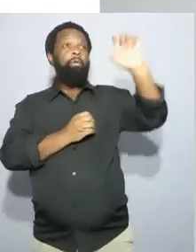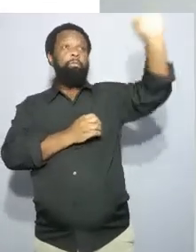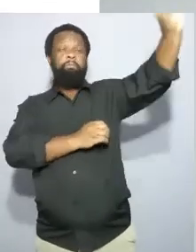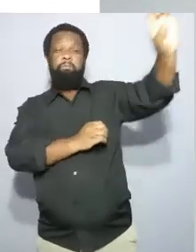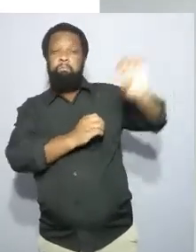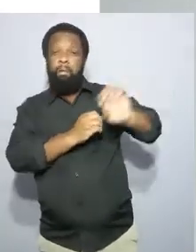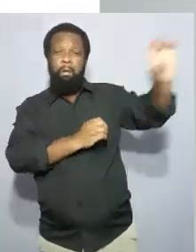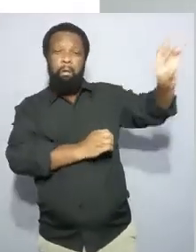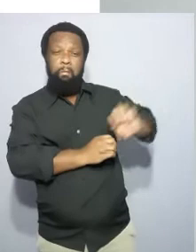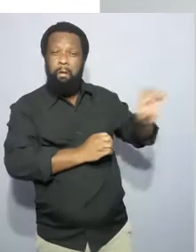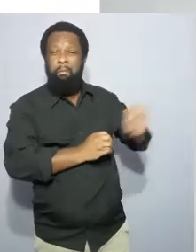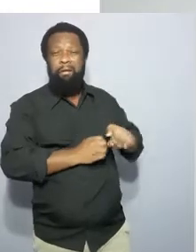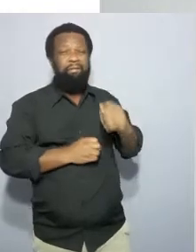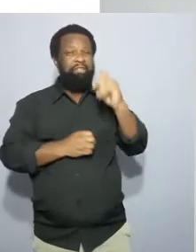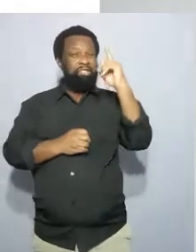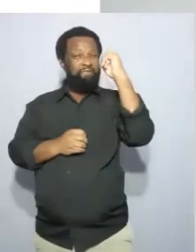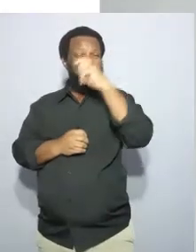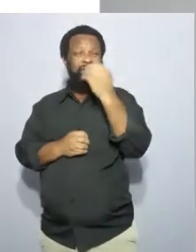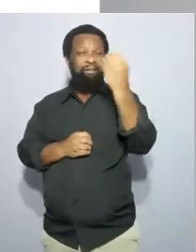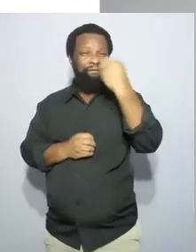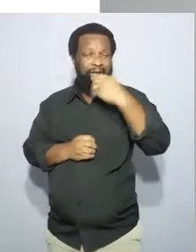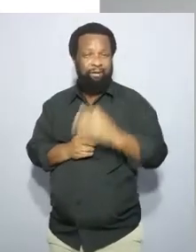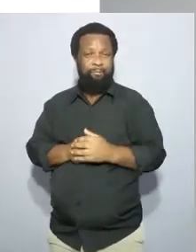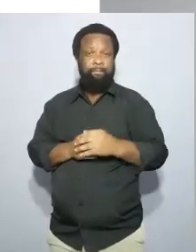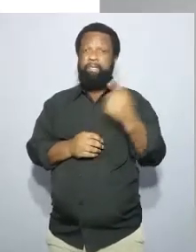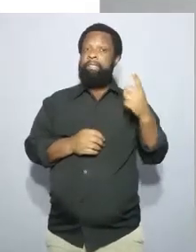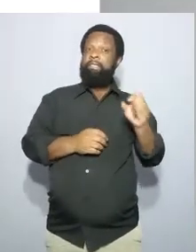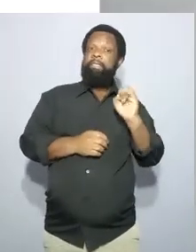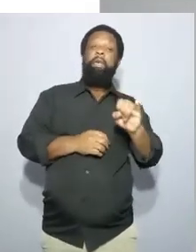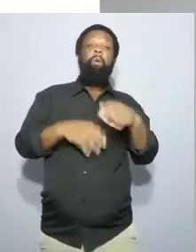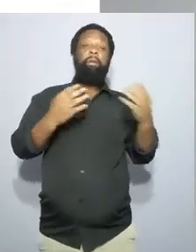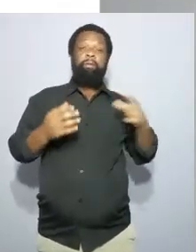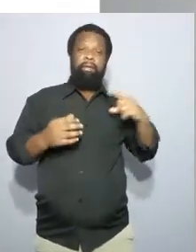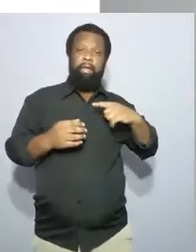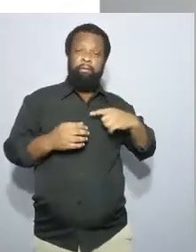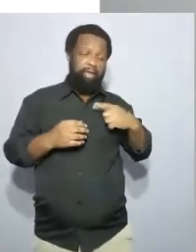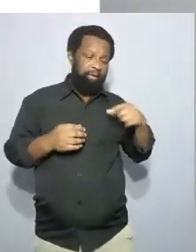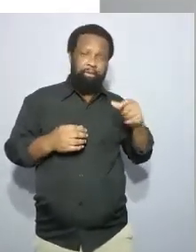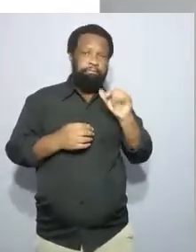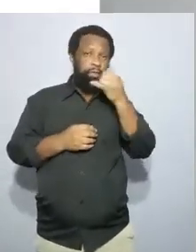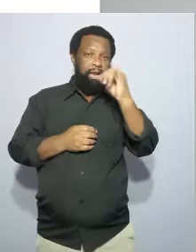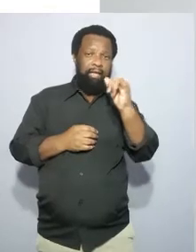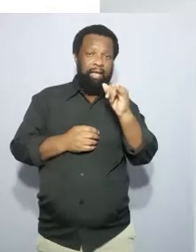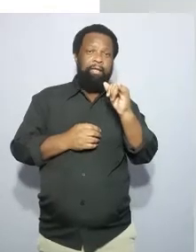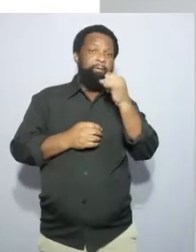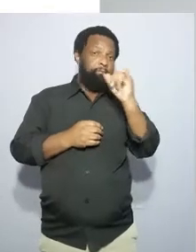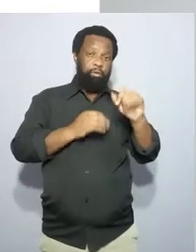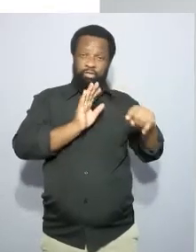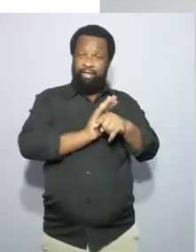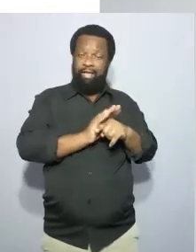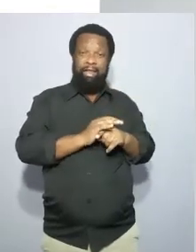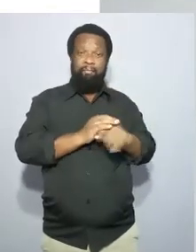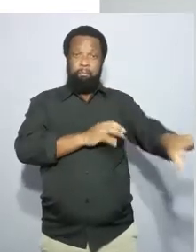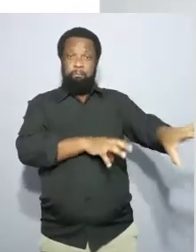eletrosfera. E quando ele estiver ligado, quando nós formos falar de eletronegatividade, ele não vai atrair bem,